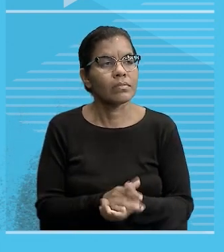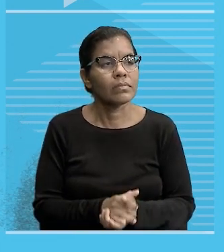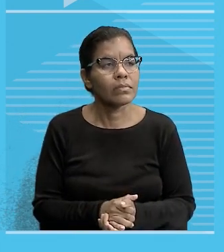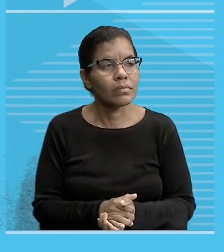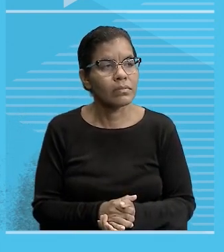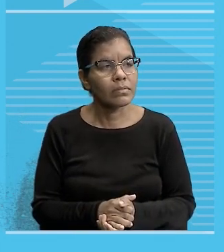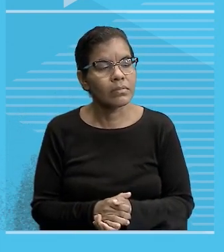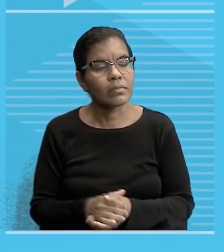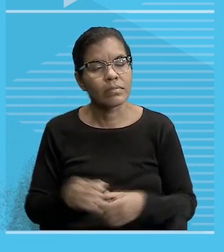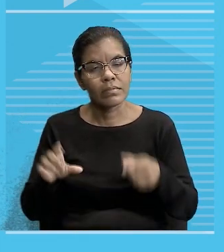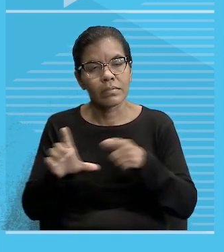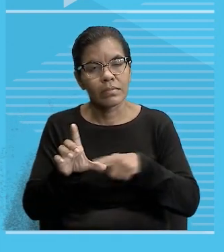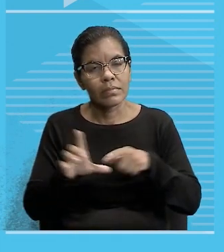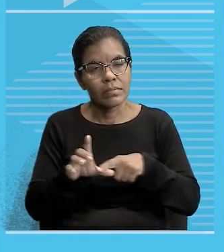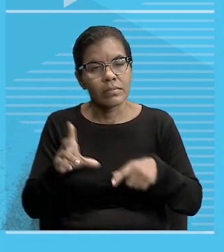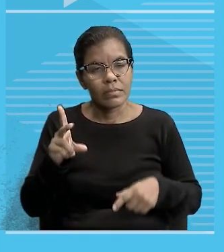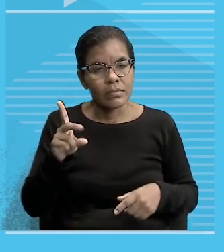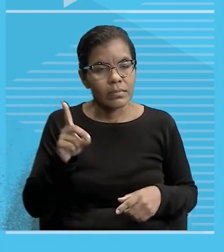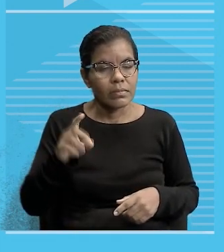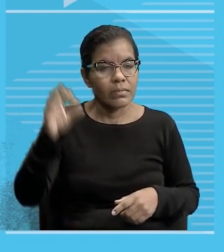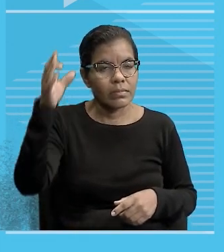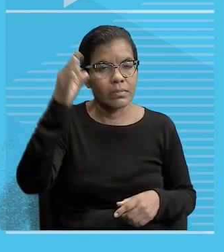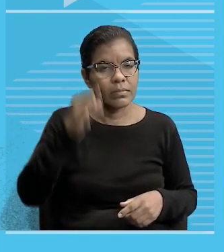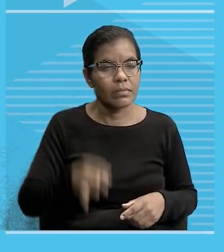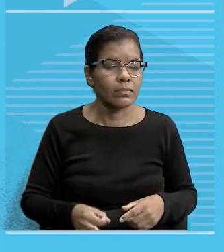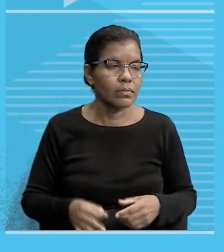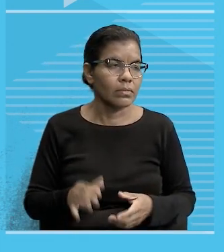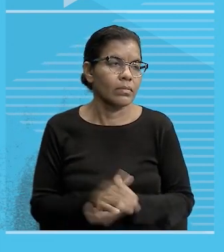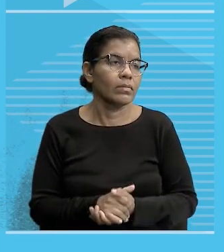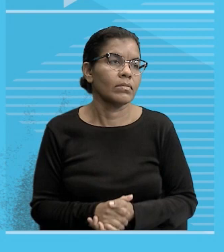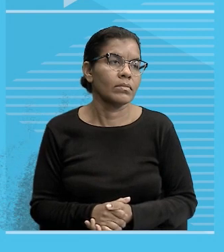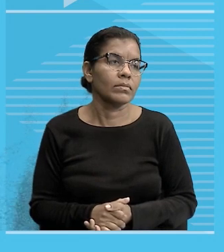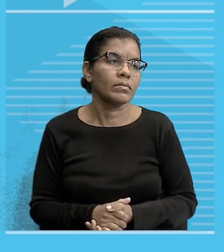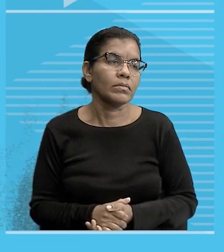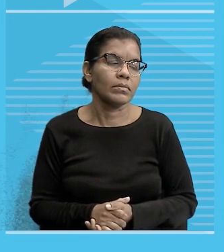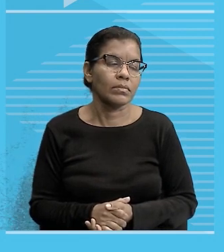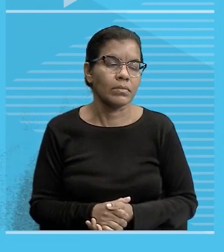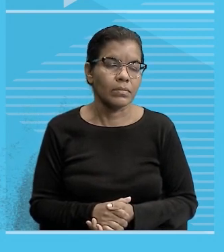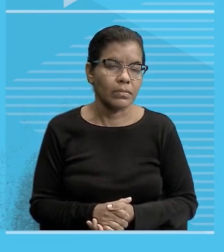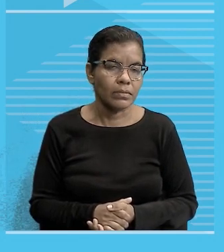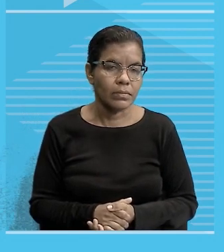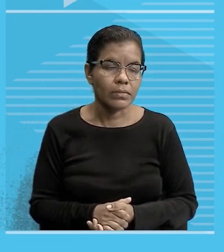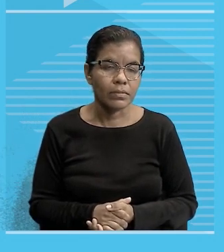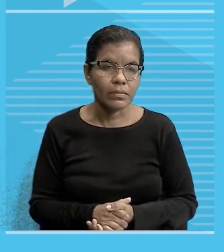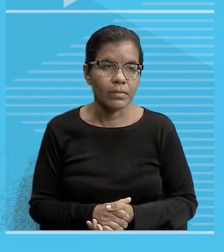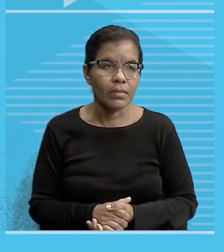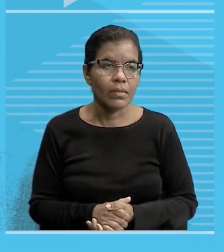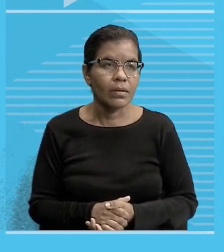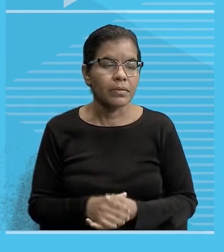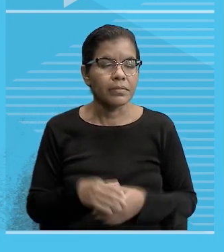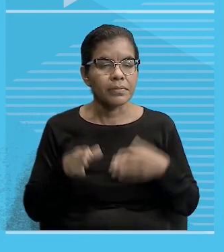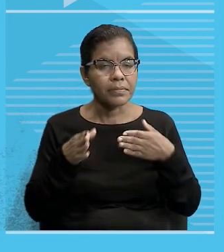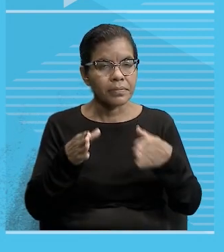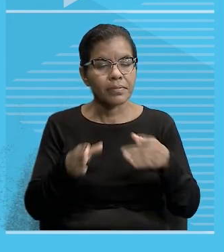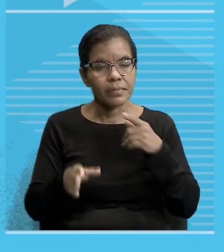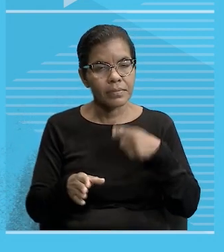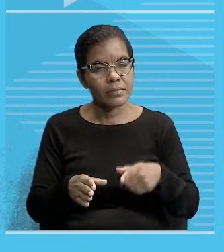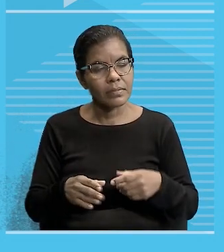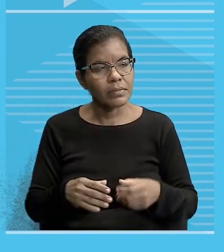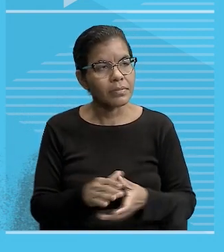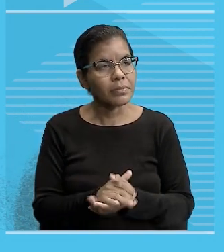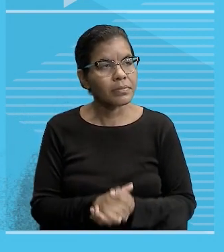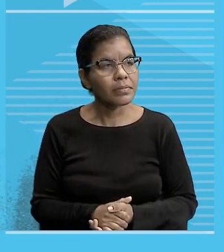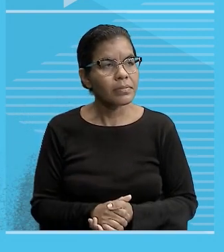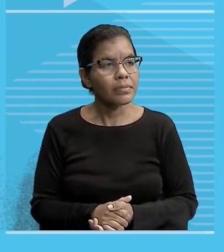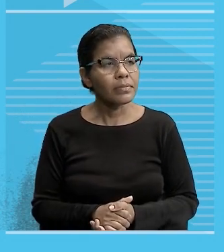auto disciplina Auto disciplina indique que deve ser mantida a ordem no